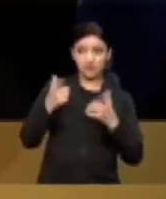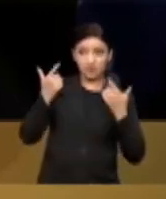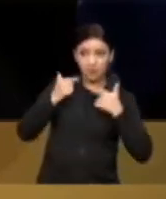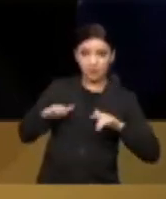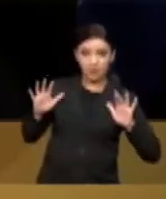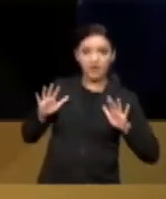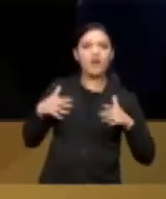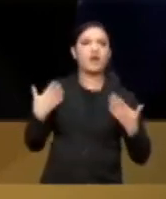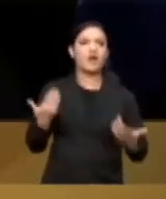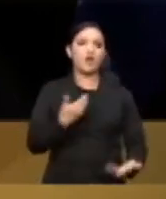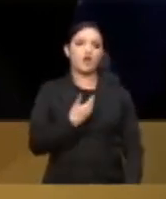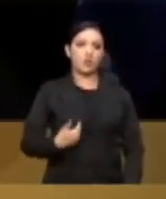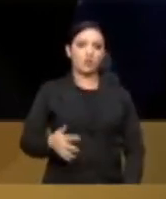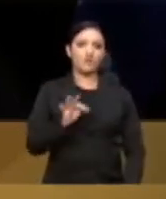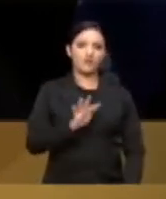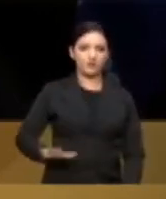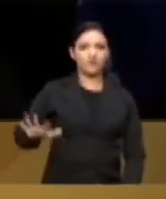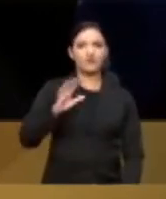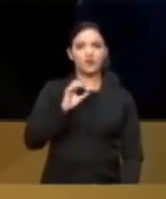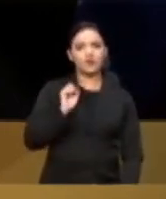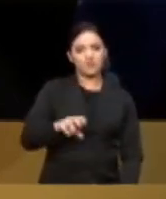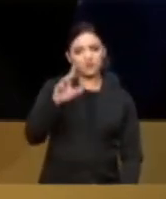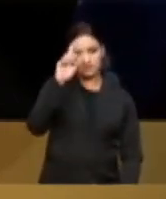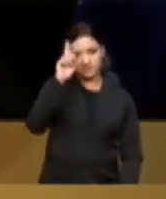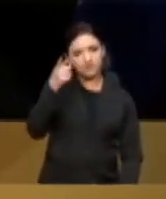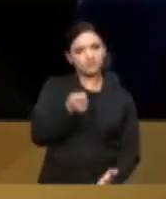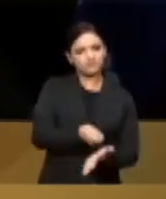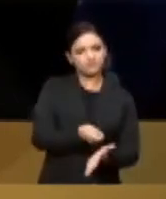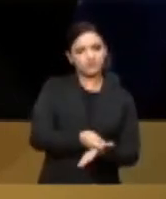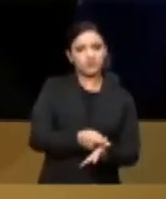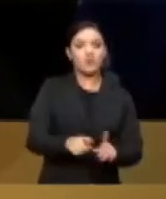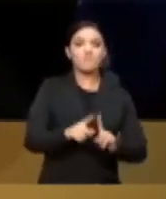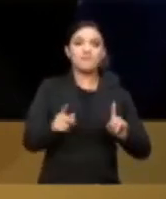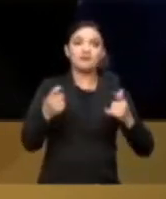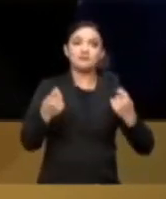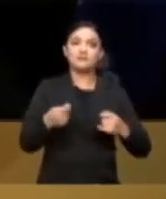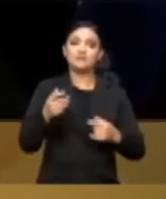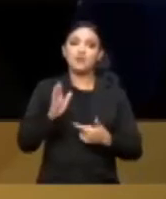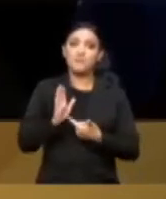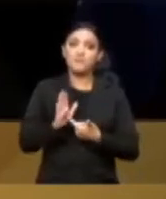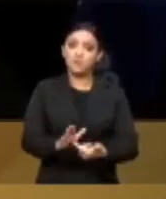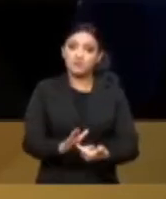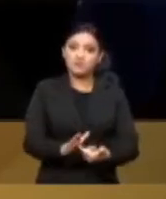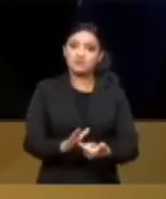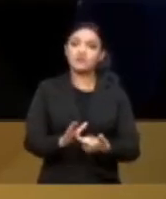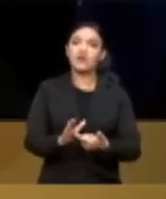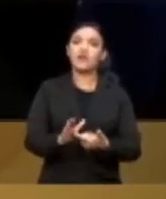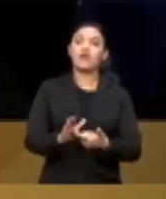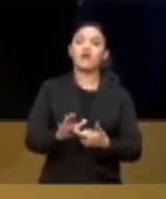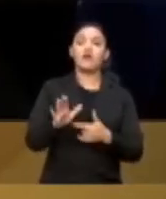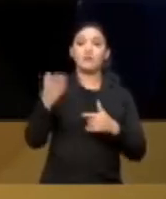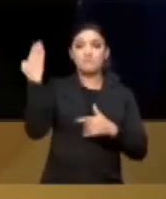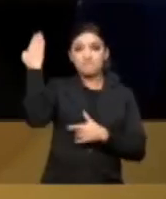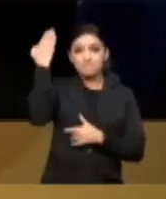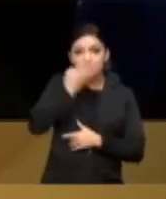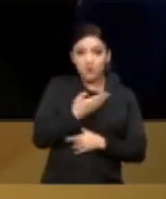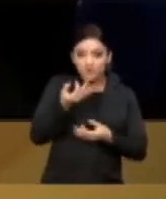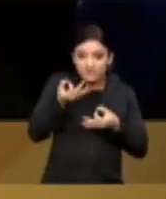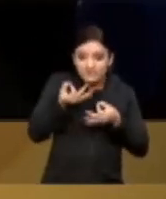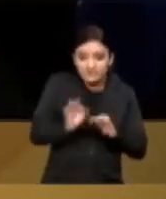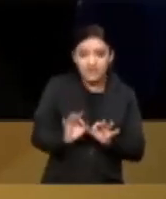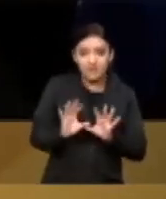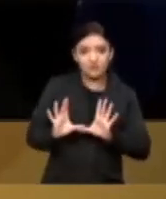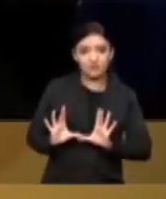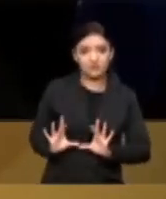estaduais determinar vacinação obrigatória, mas desde que haja demonstração, com base em critérios científicos, que os